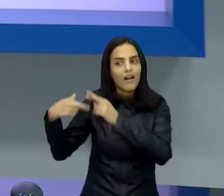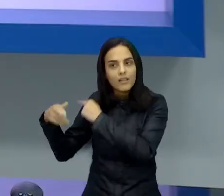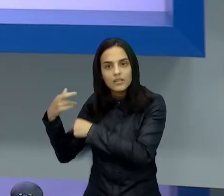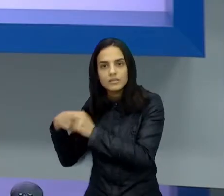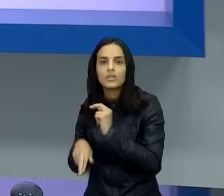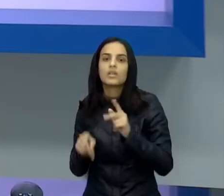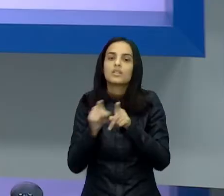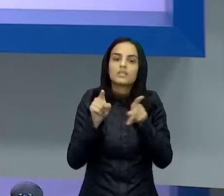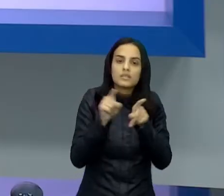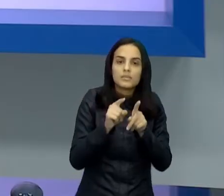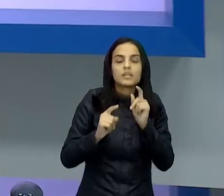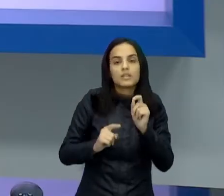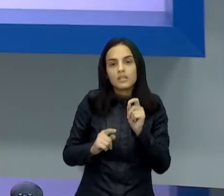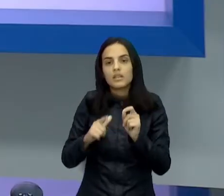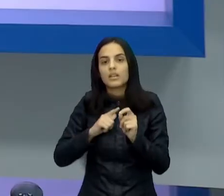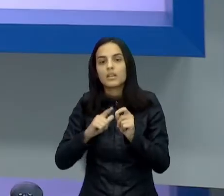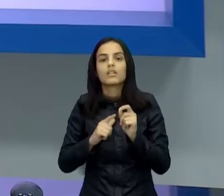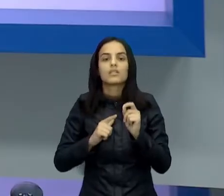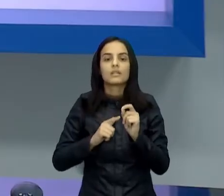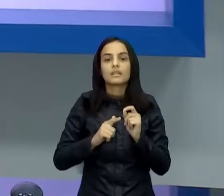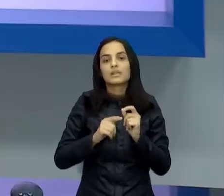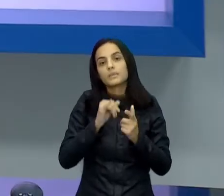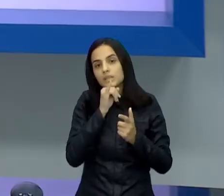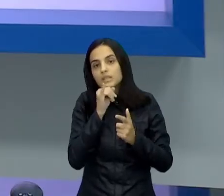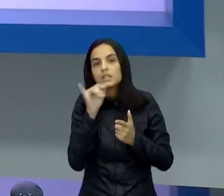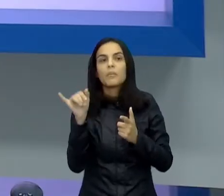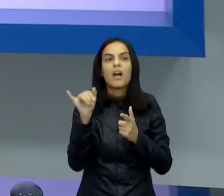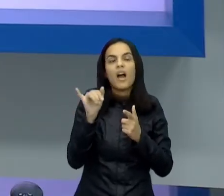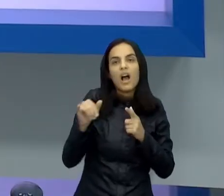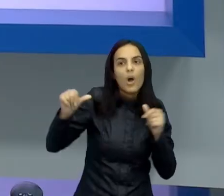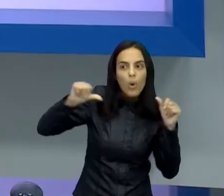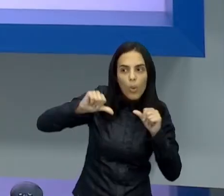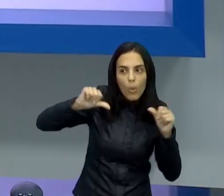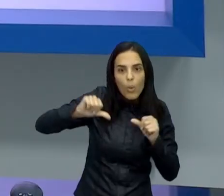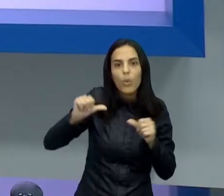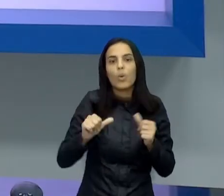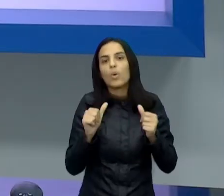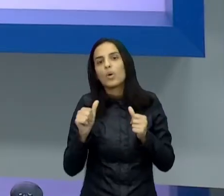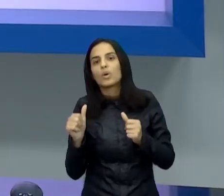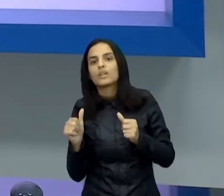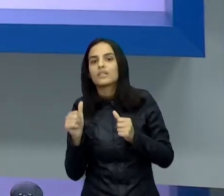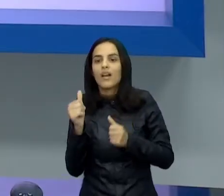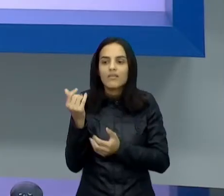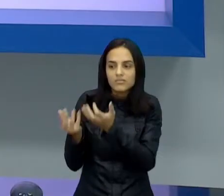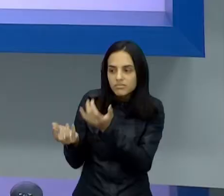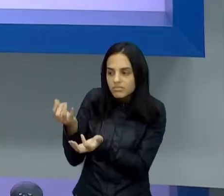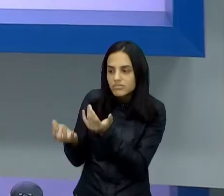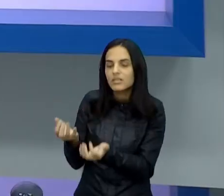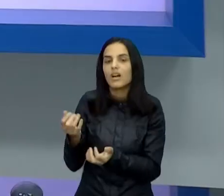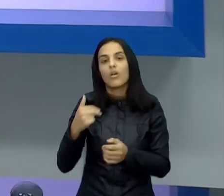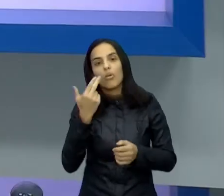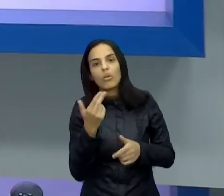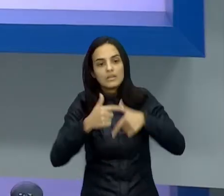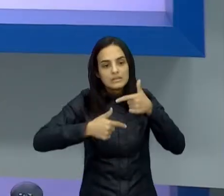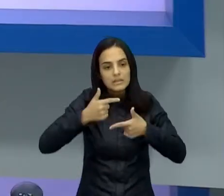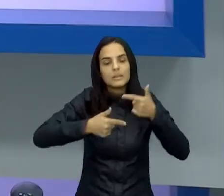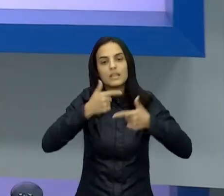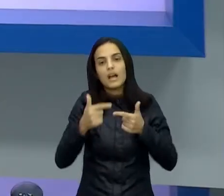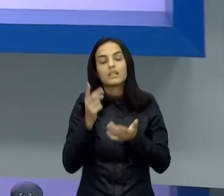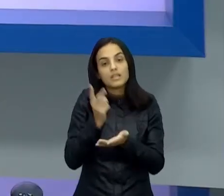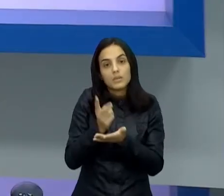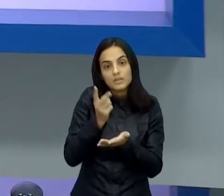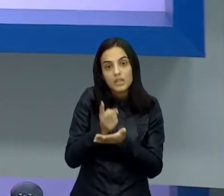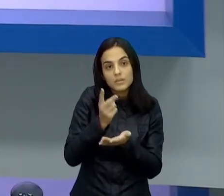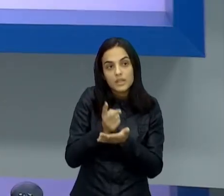tem a relação econômica. Então, assim, para não prejudicar essas esferas, né, e trabalharem continuamente